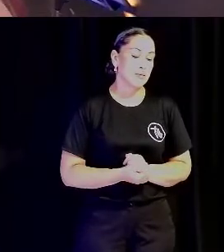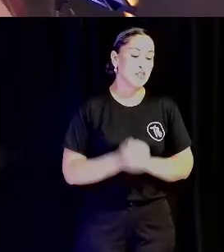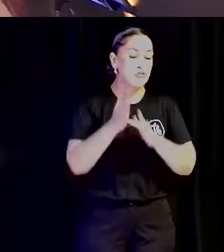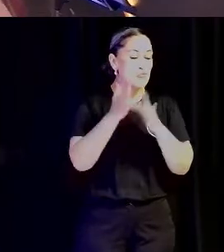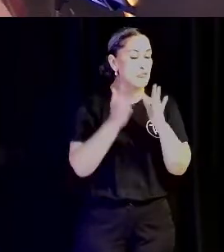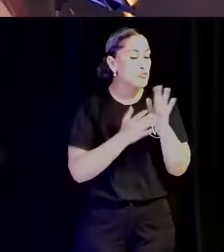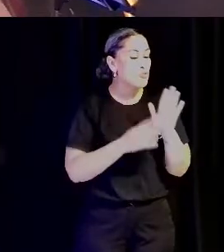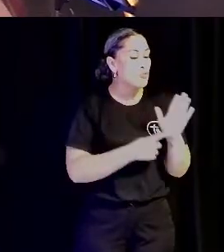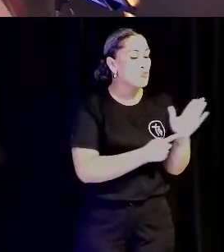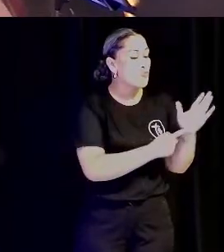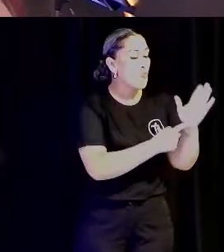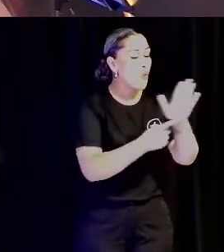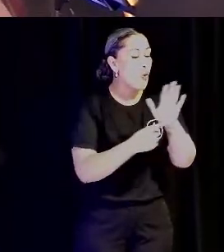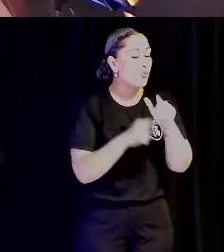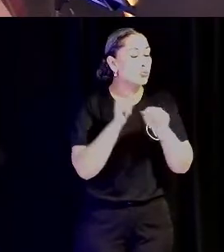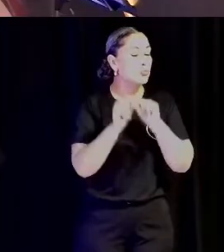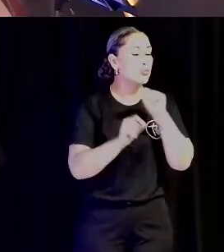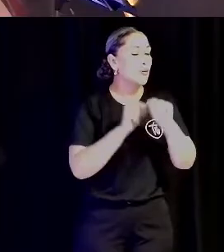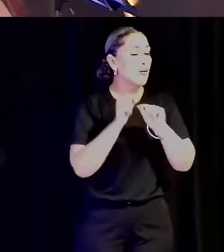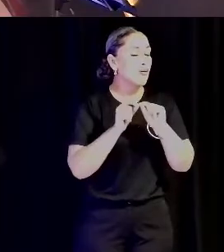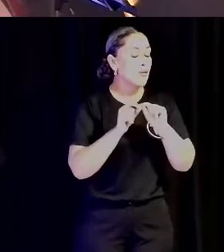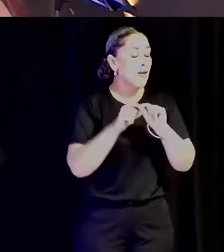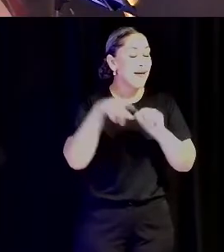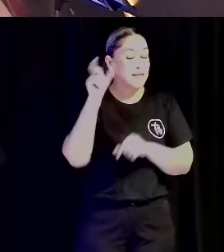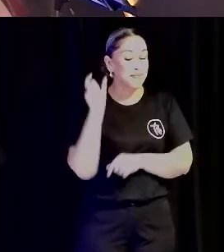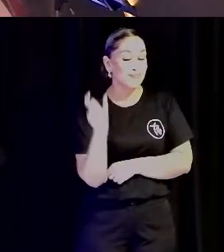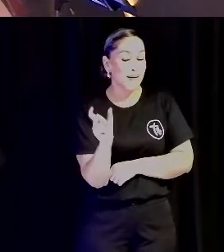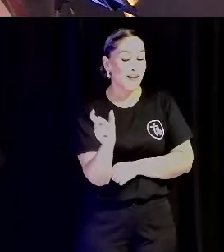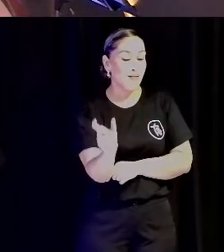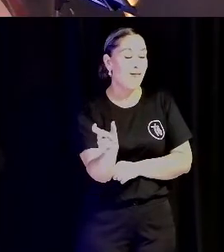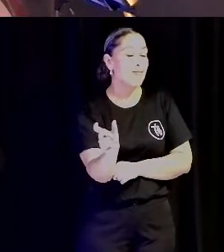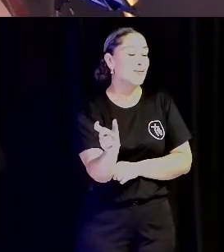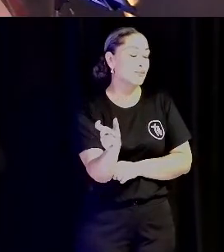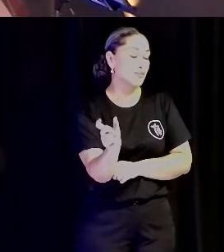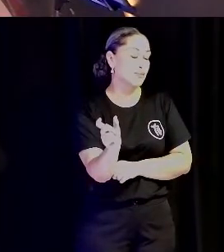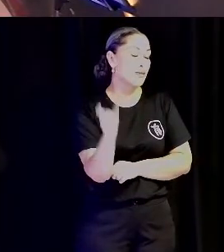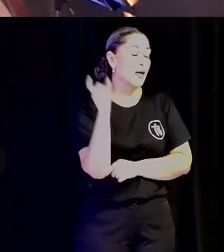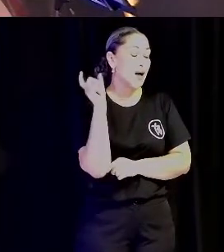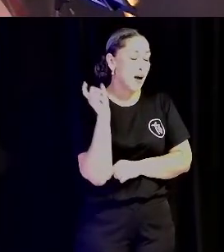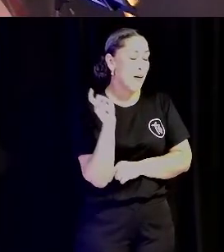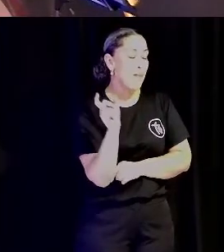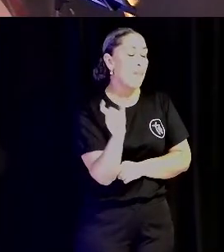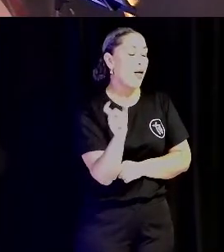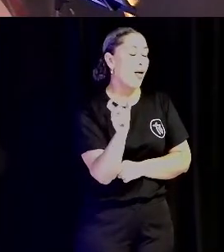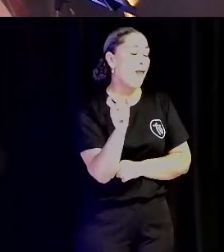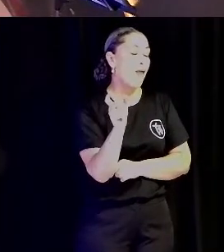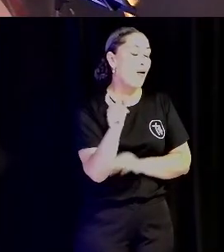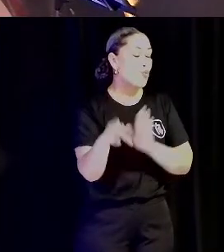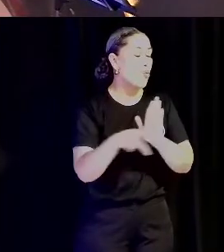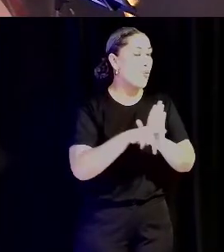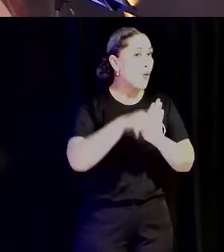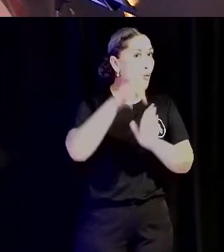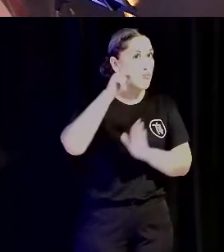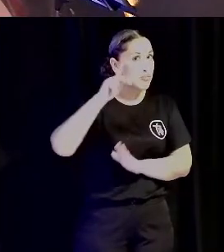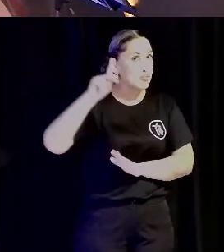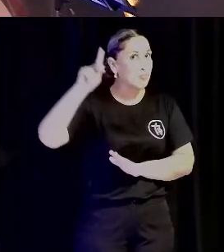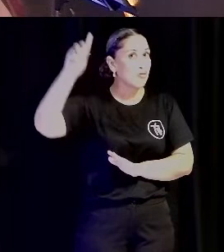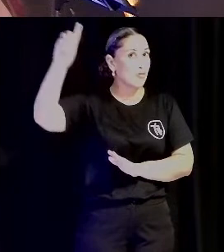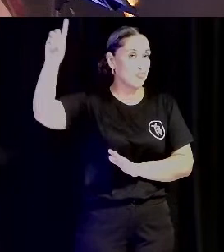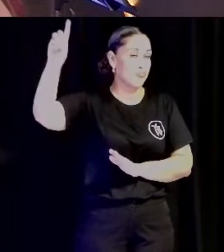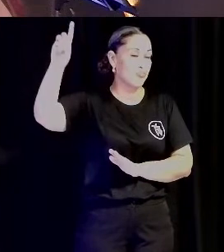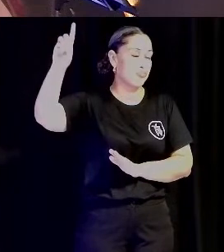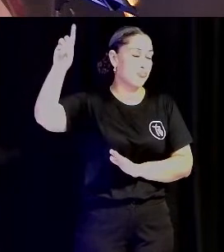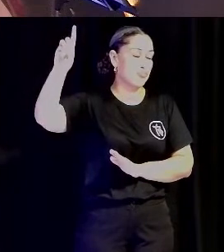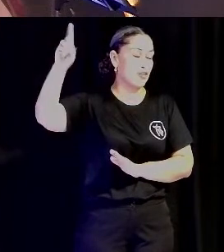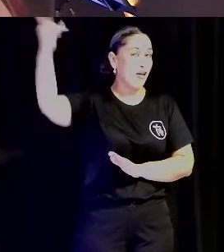exterioriza a palavra. Que palavra? A palavra que saiu da boca de Deus, a palavra que saiu da boca